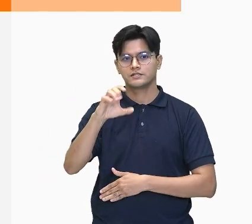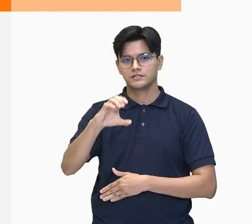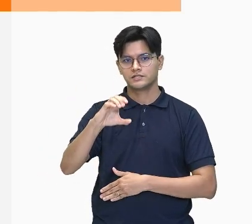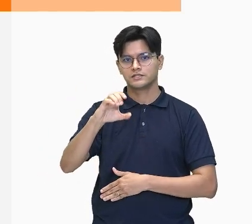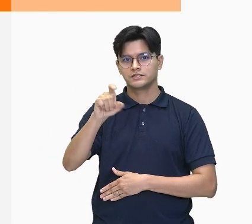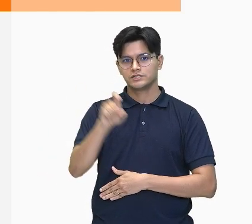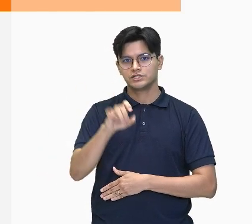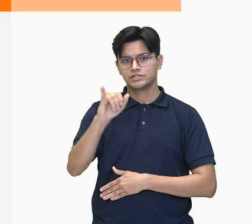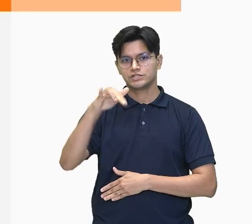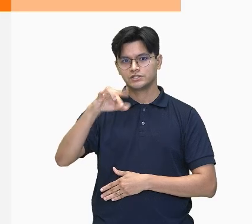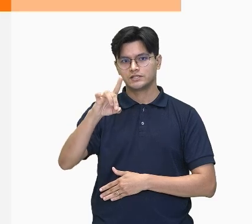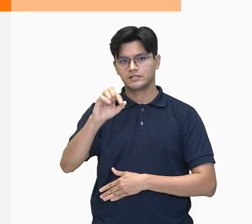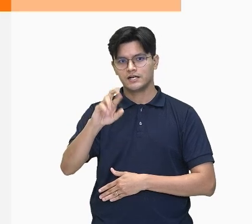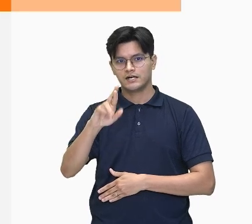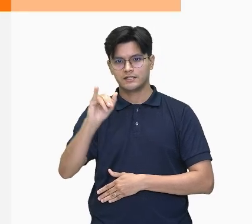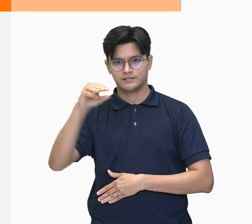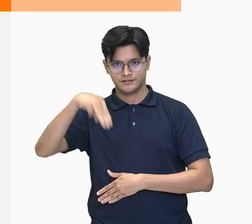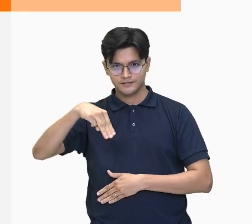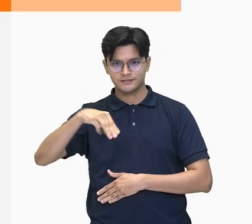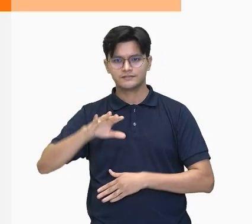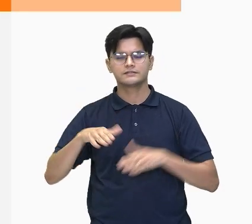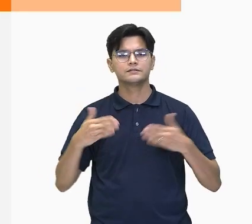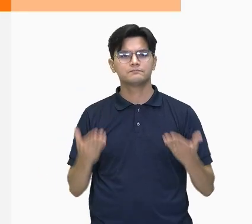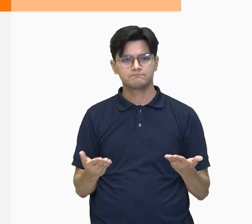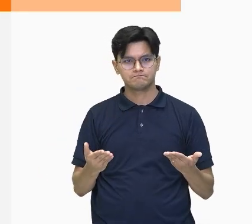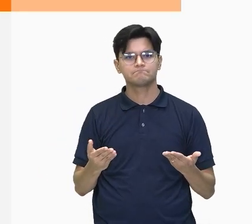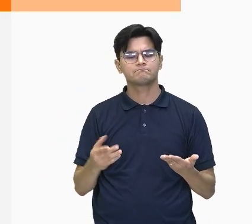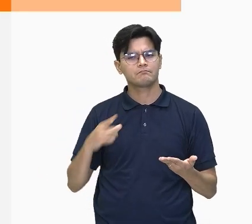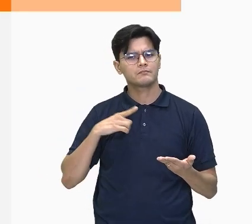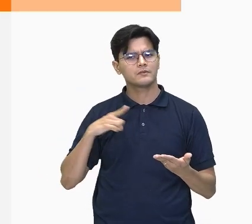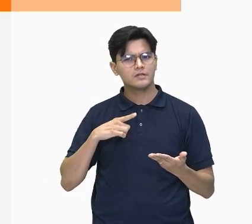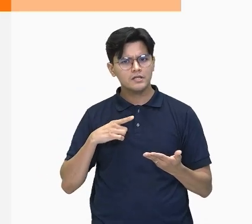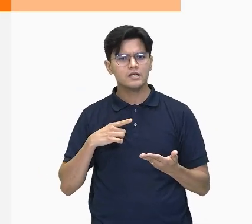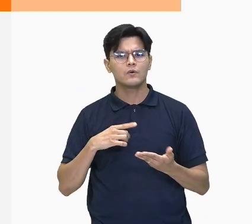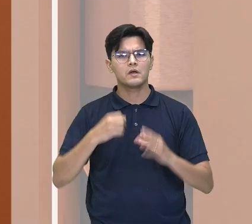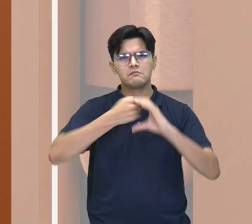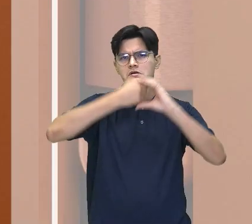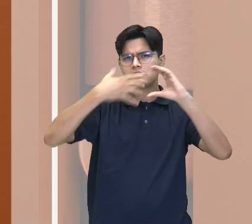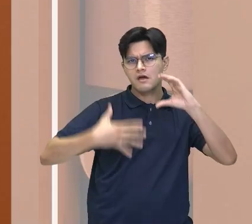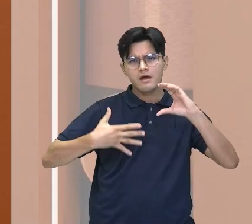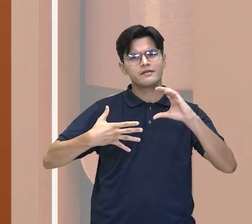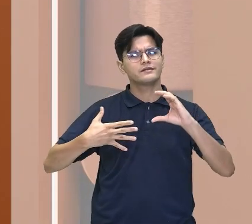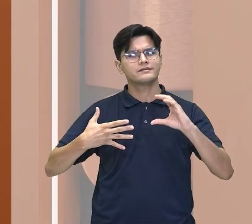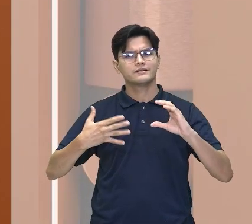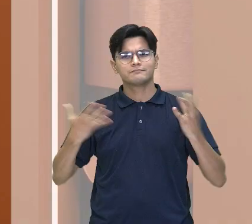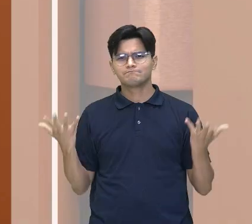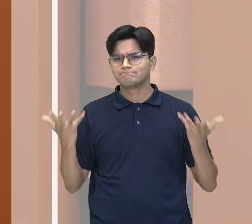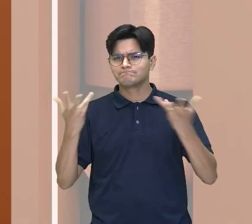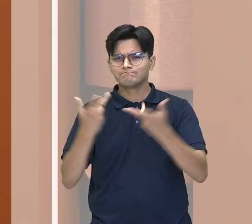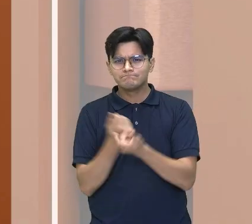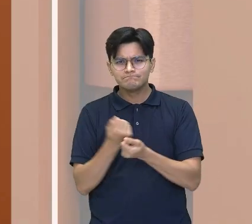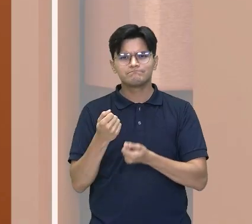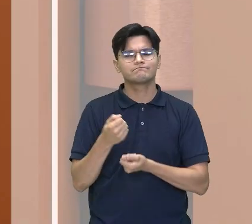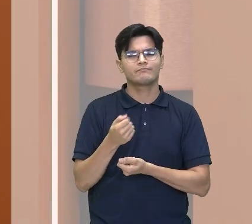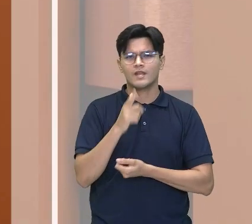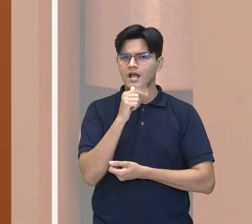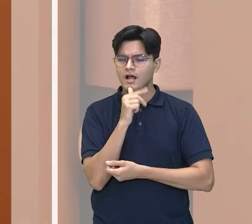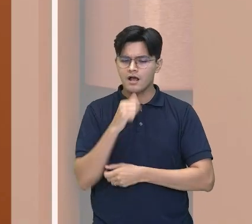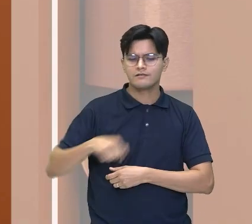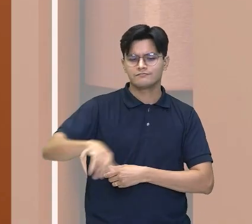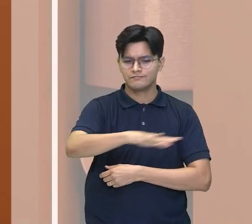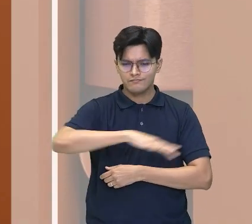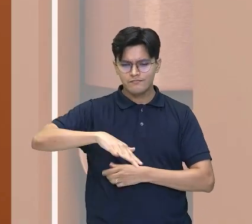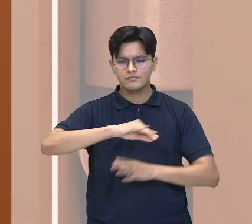Gente, um dos aspectos mais impressionantes da hidrografia da nossa Amazônia, e que é